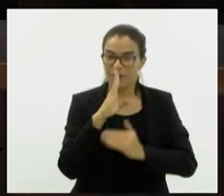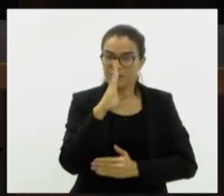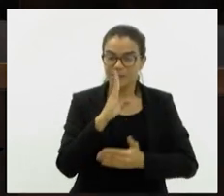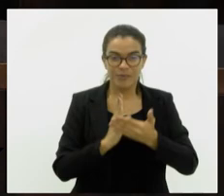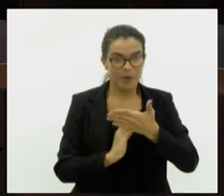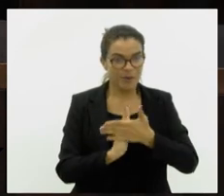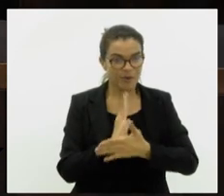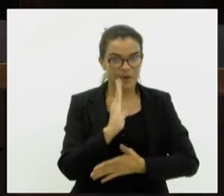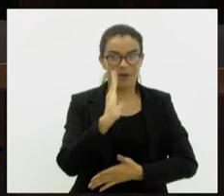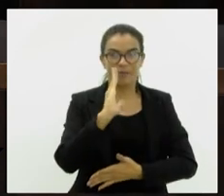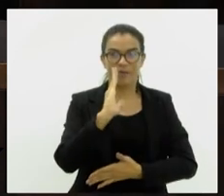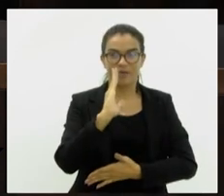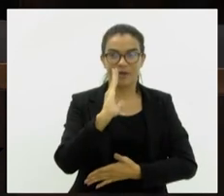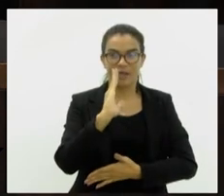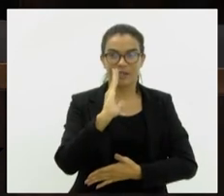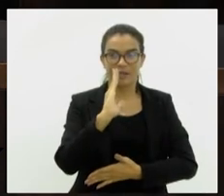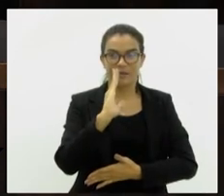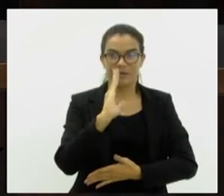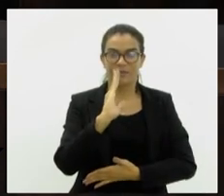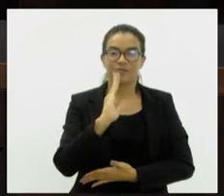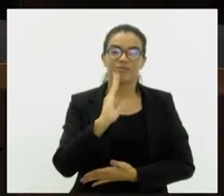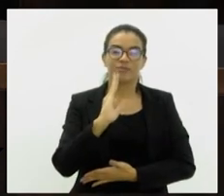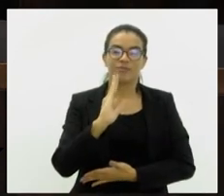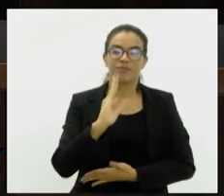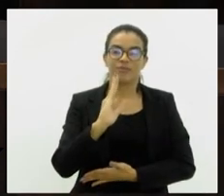permaneçam como estão, aprovado,